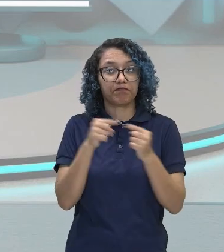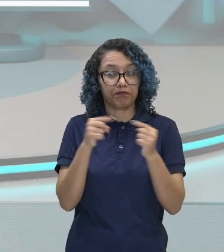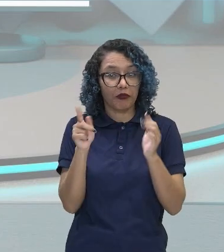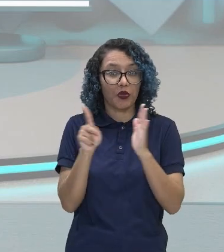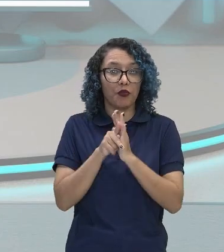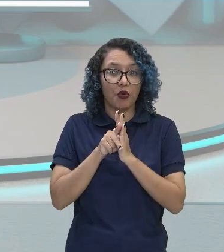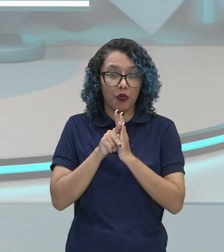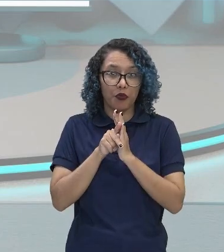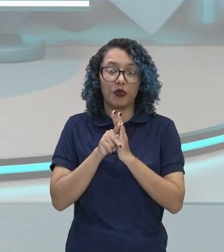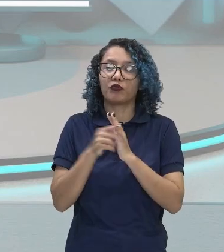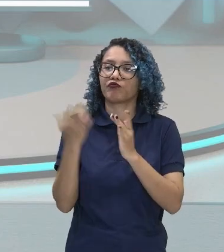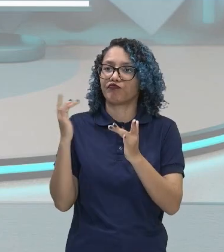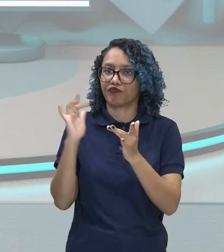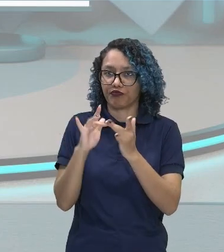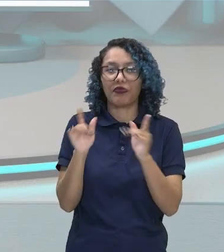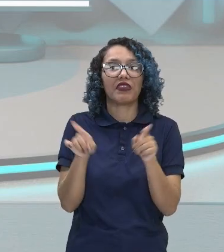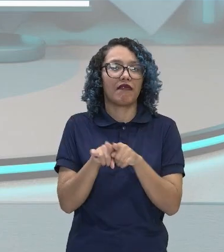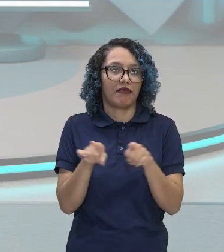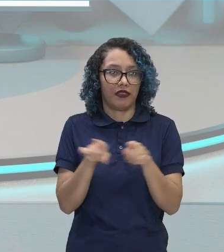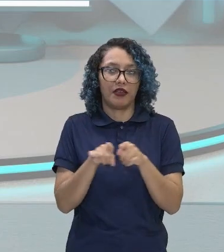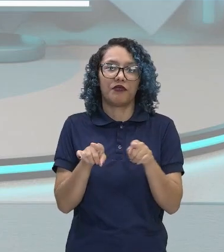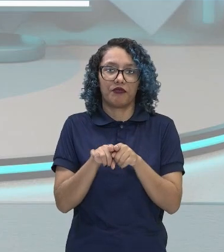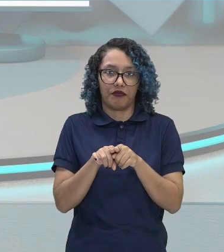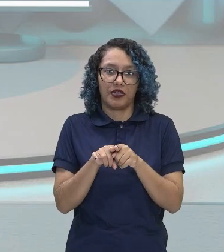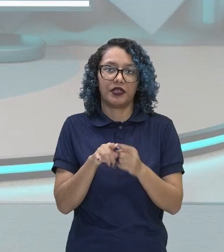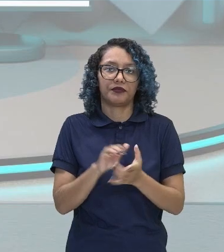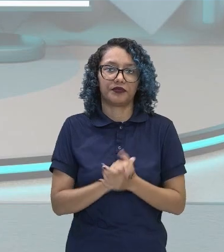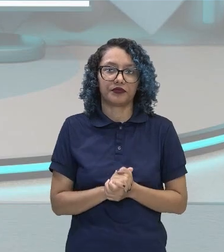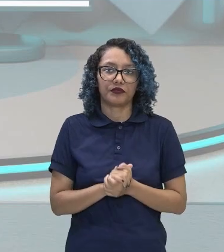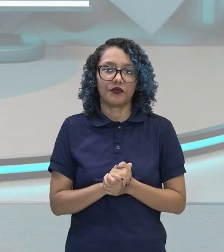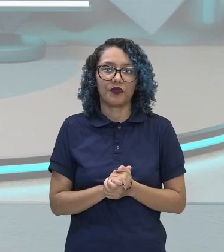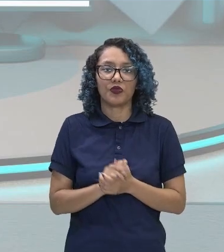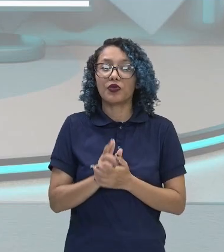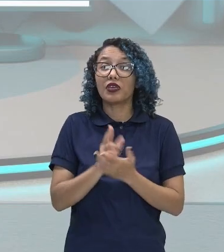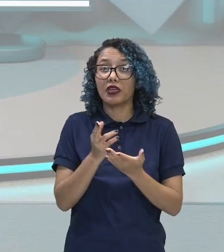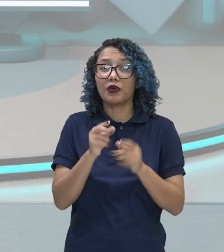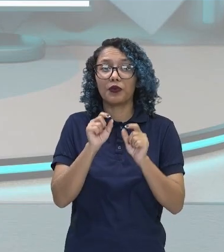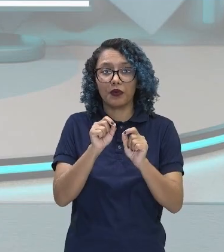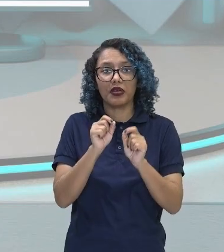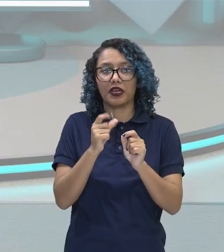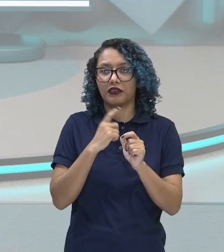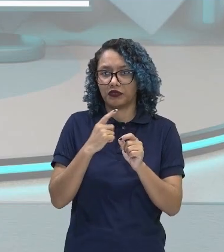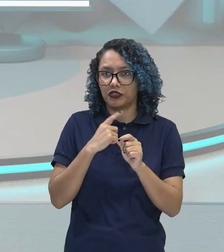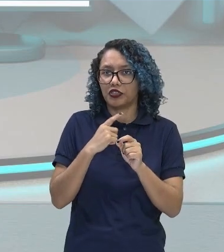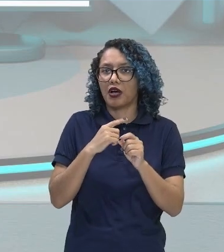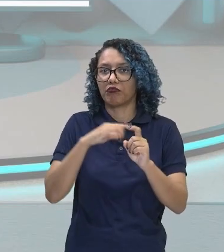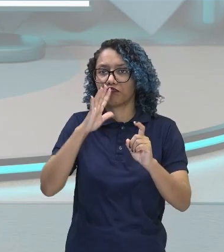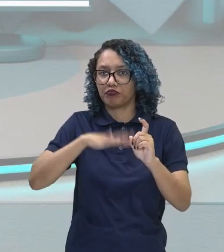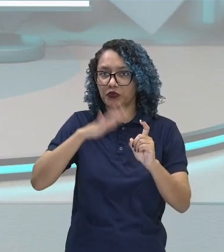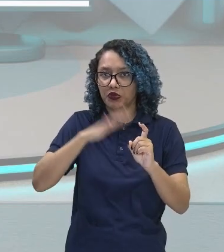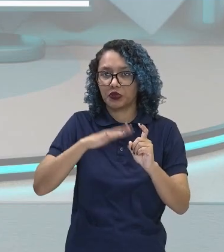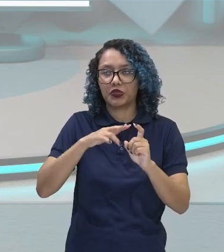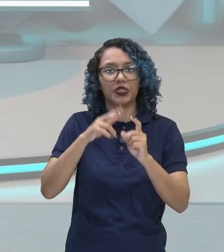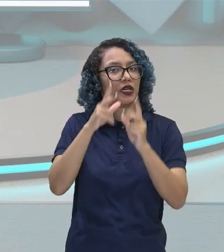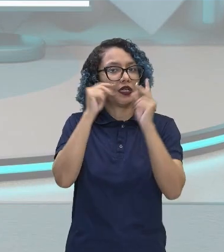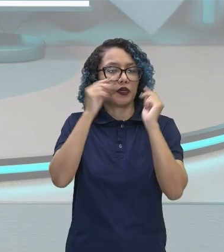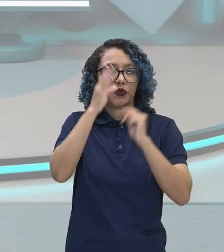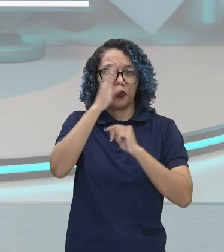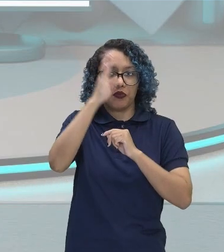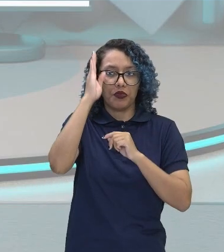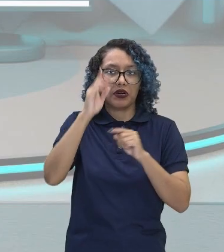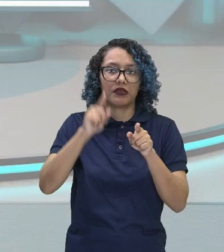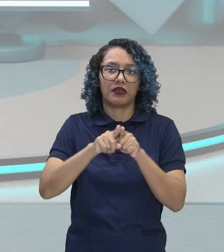lá atrás desse período em que foi muito usada a questão da mitologia greco-romana. E pastores